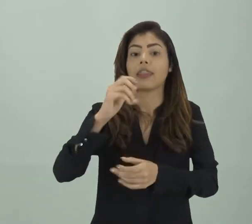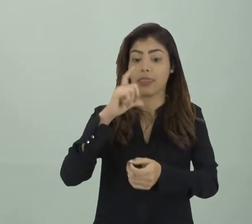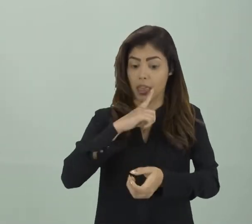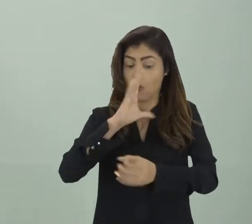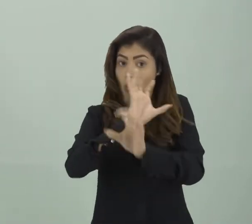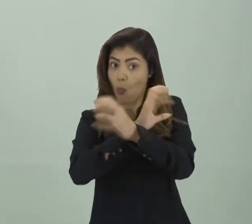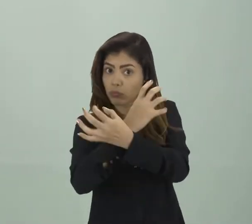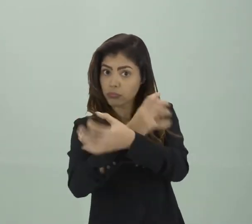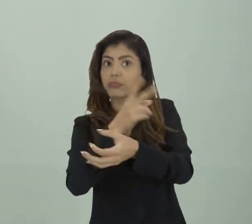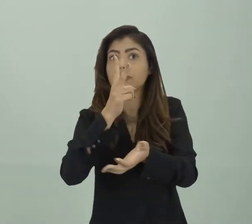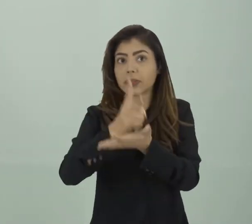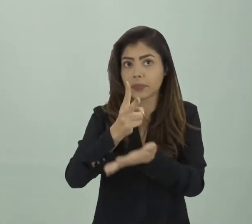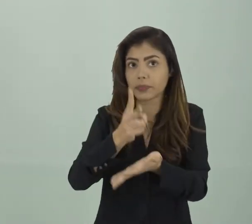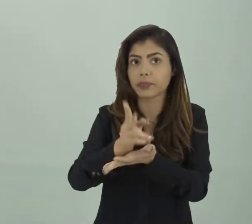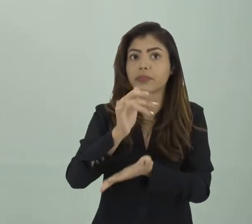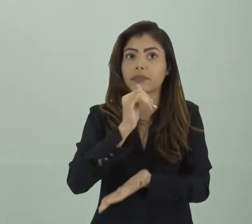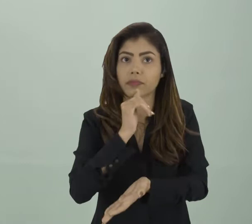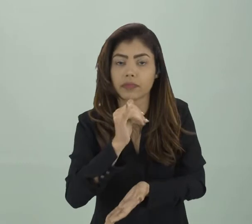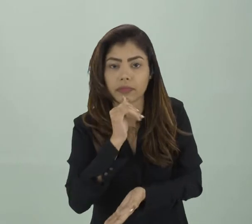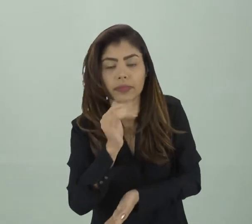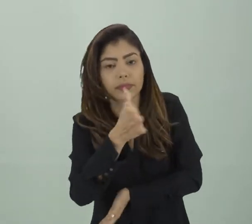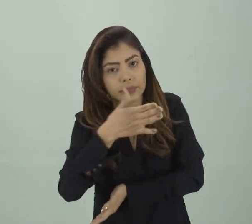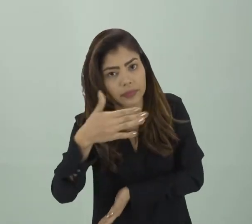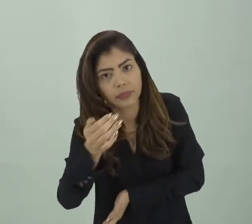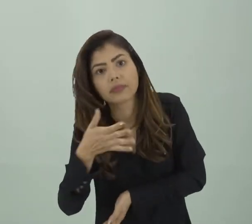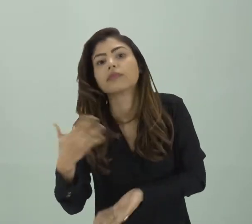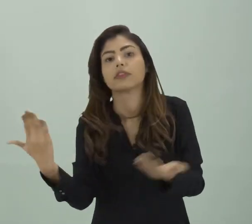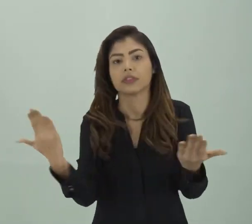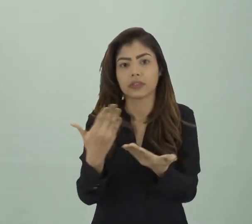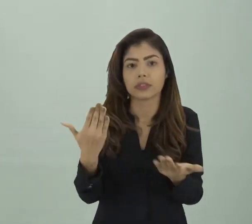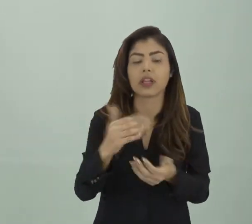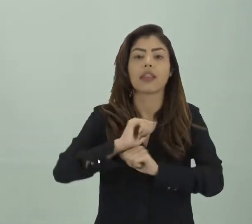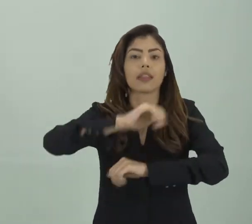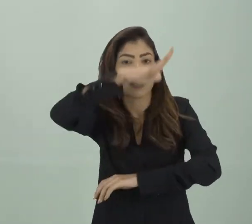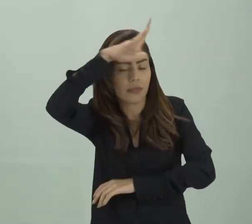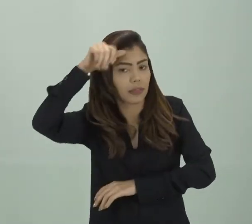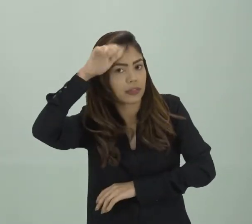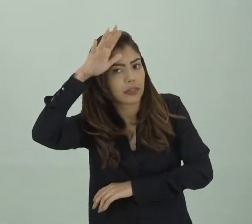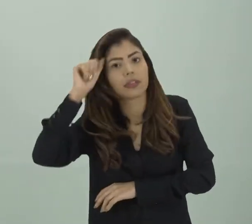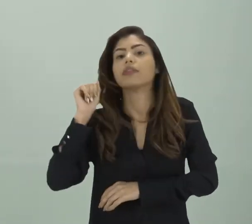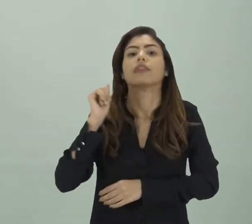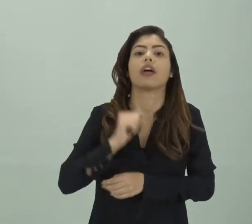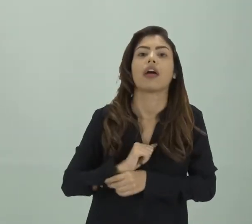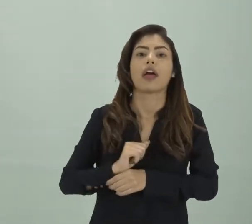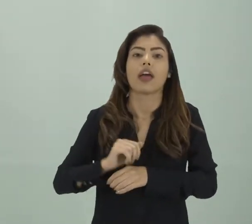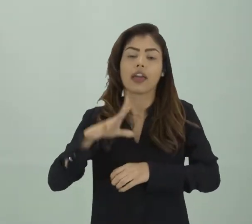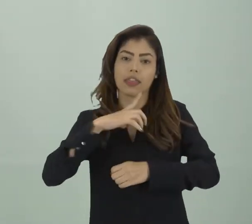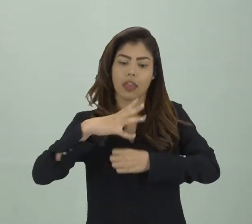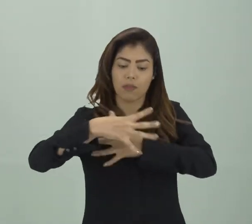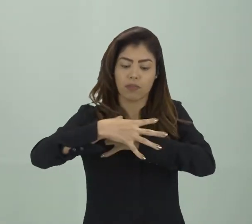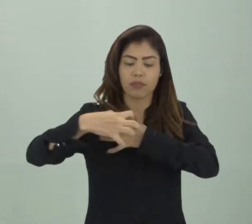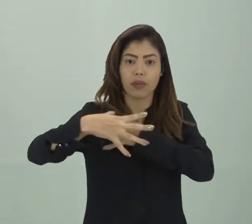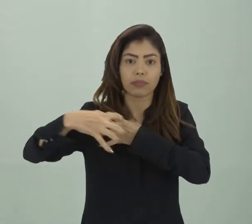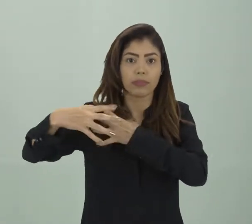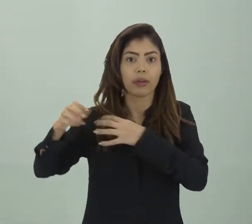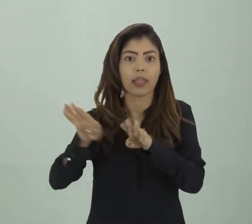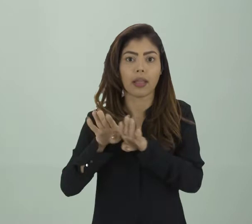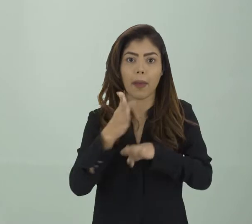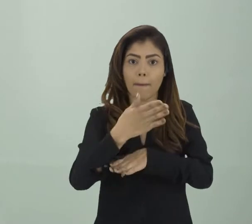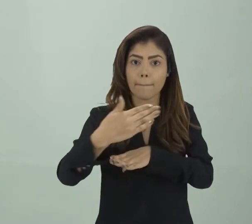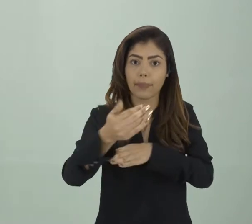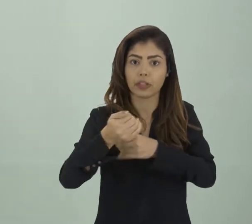mesmo, certo? Nós temos exemplos, nossos peixes, vamos destacar da Amazônia, os peixes de escama e os peixes de